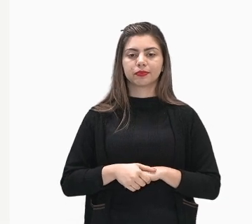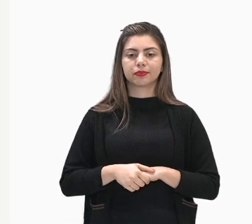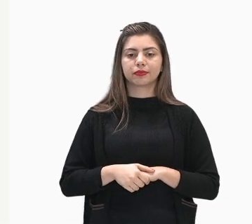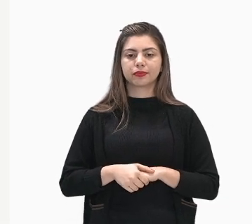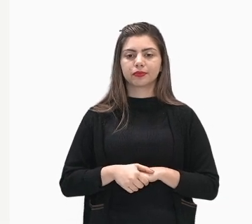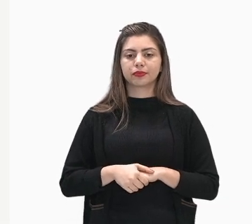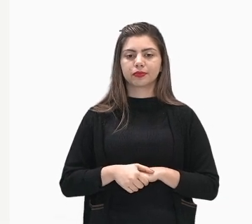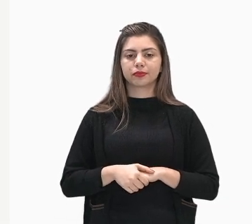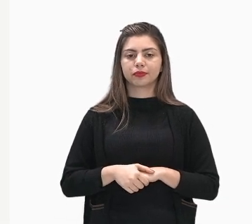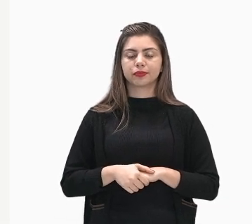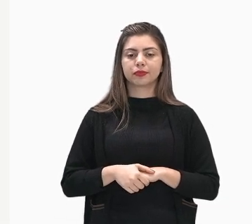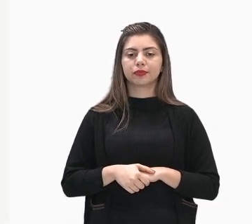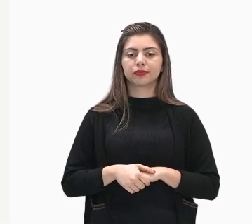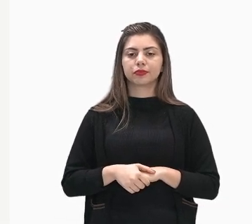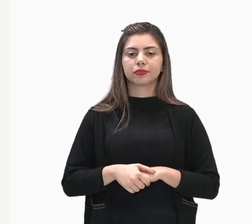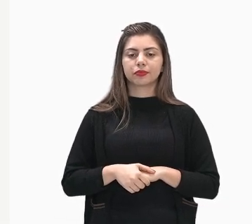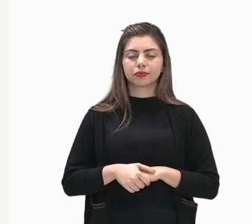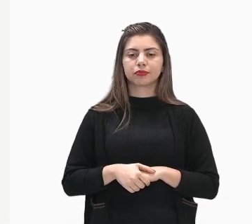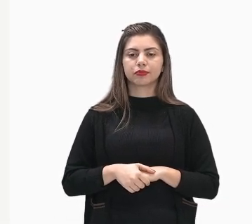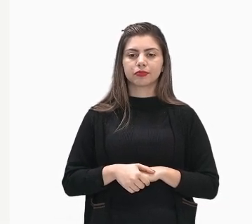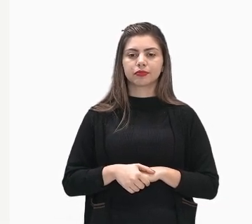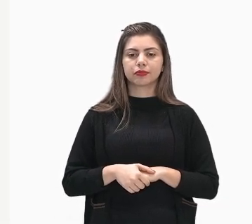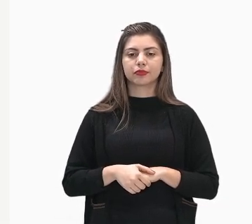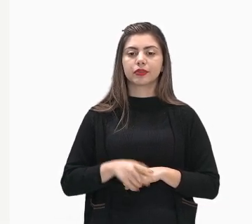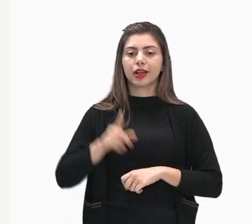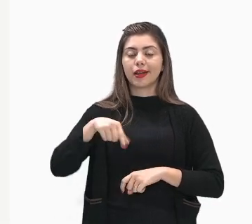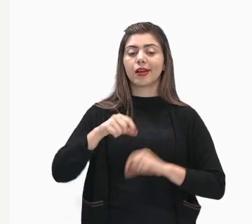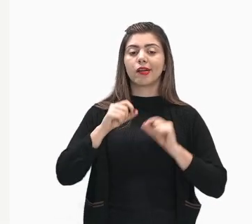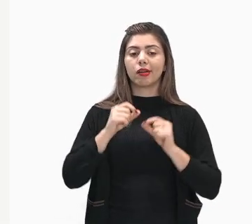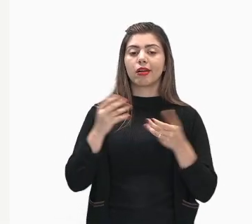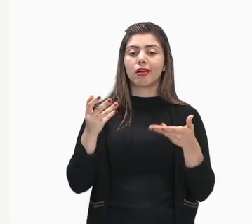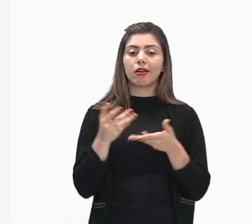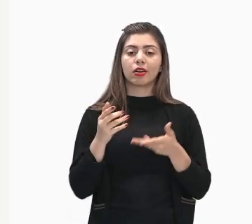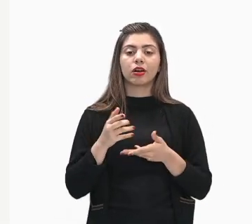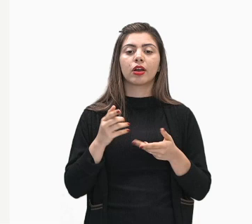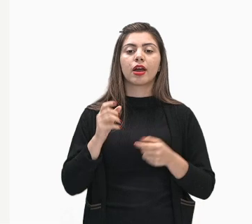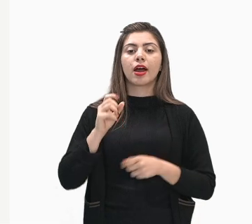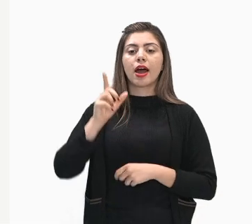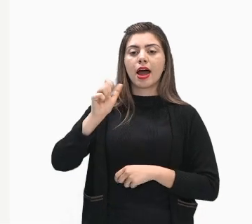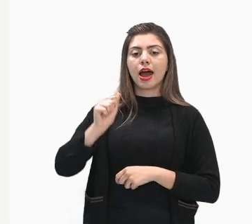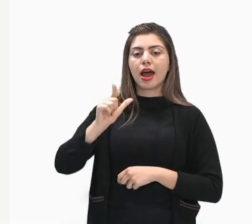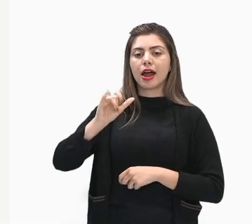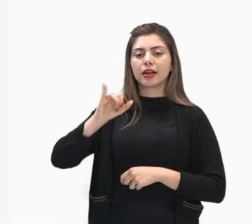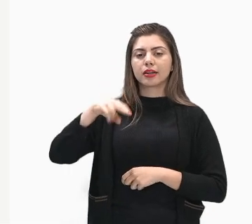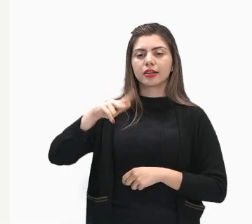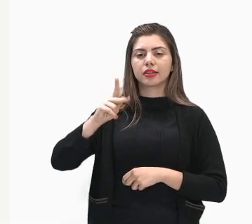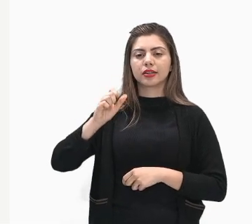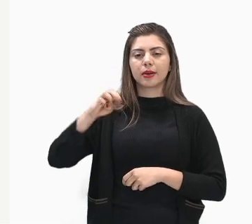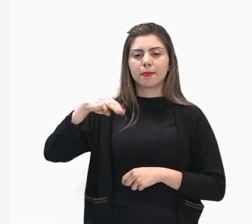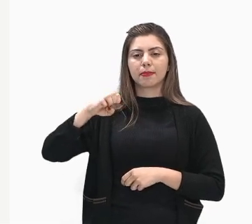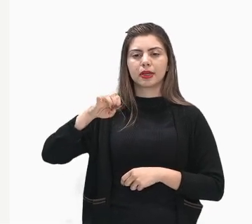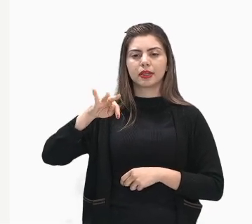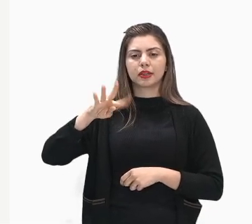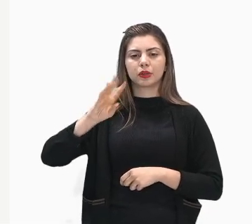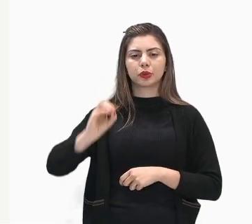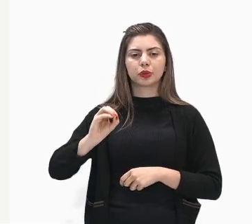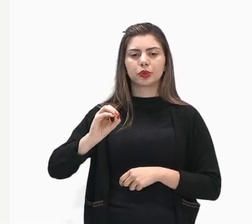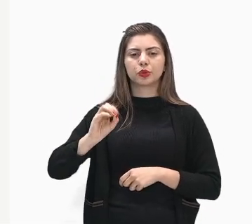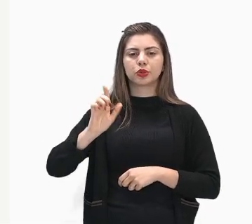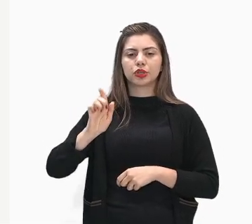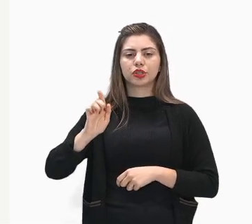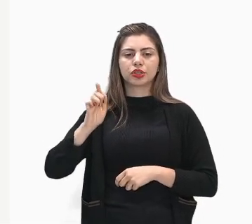alinhamento com os polos geográficos da Terra é uma outra propriedade, tá, pessoal? Os polos de um ímã, eles